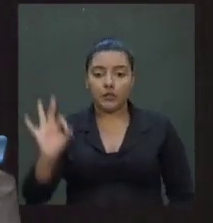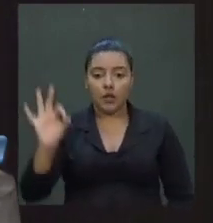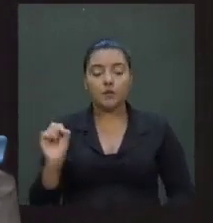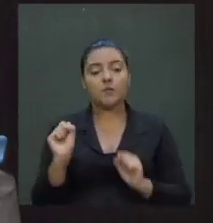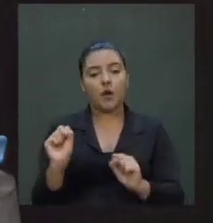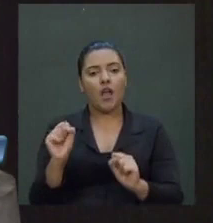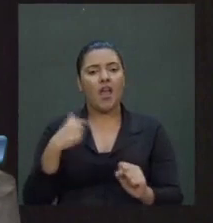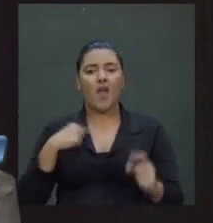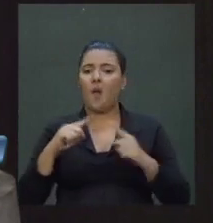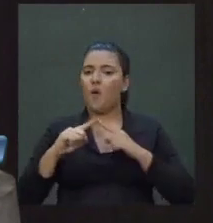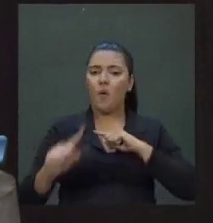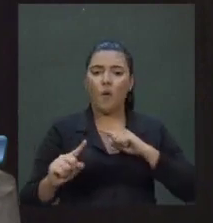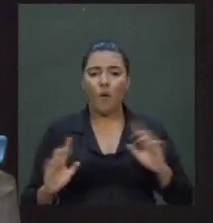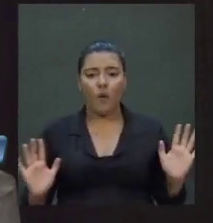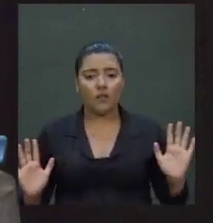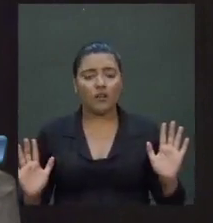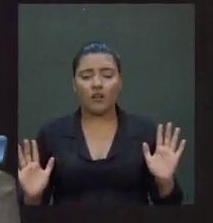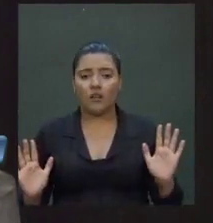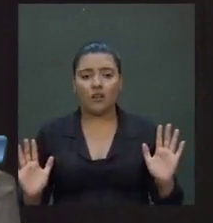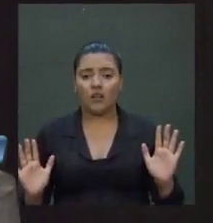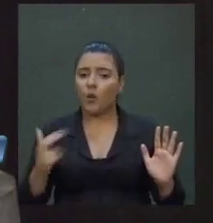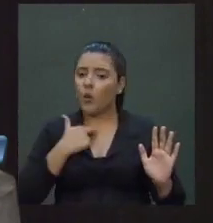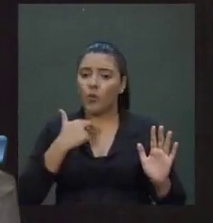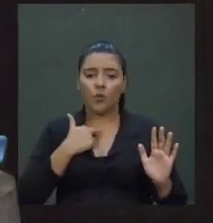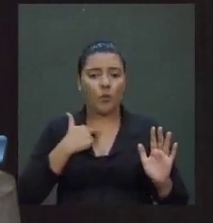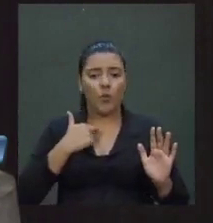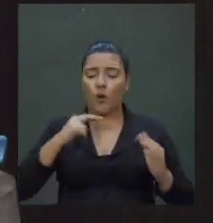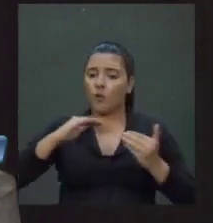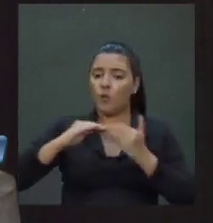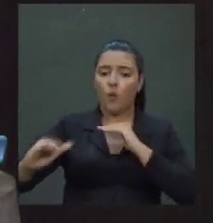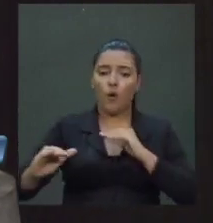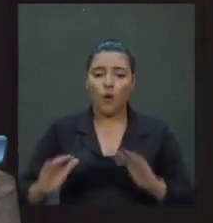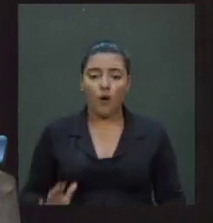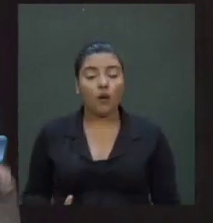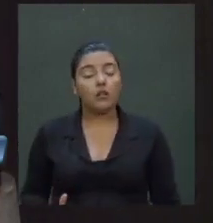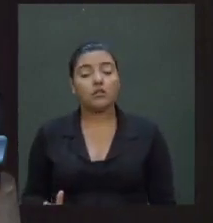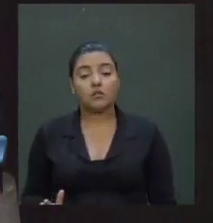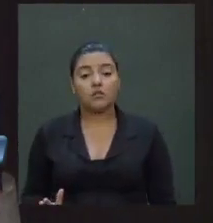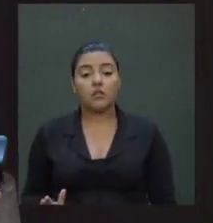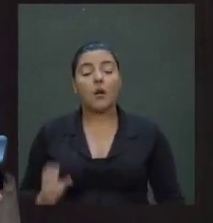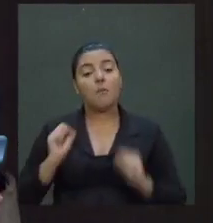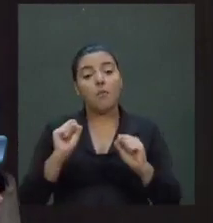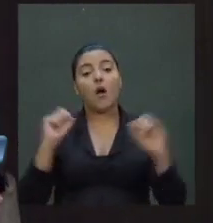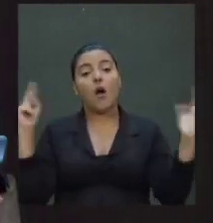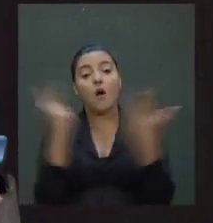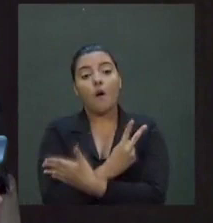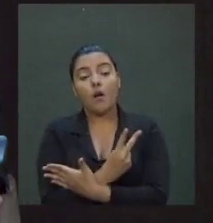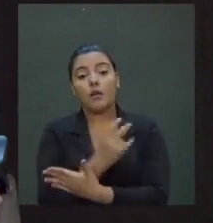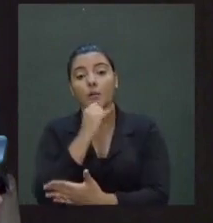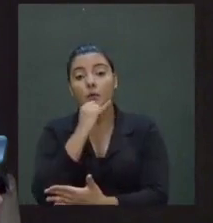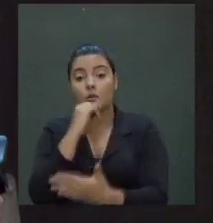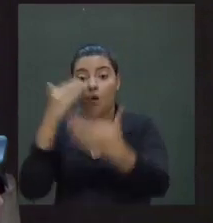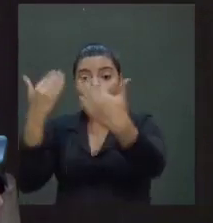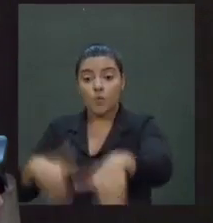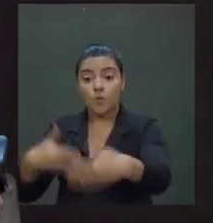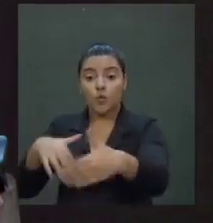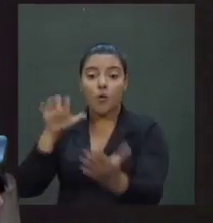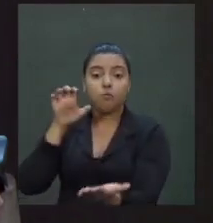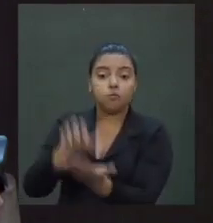Eu sou contra no mérito. Eu sou contra. Porque você pode ter a situação, inclusive, com servidor